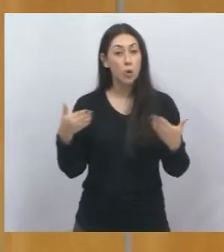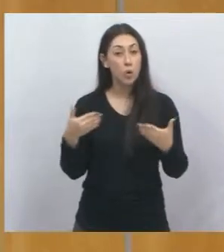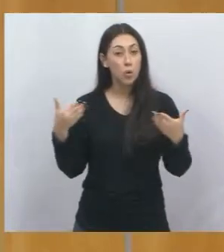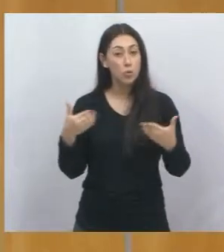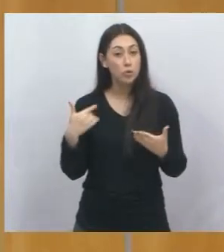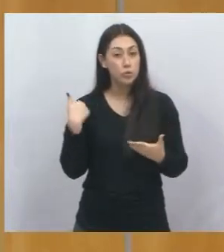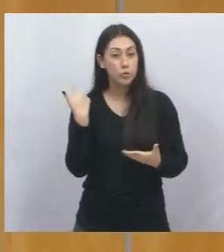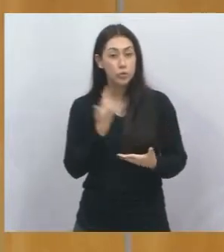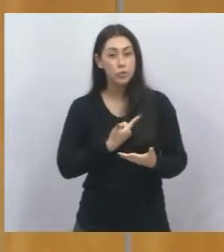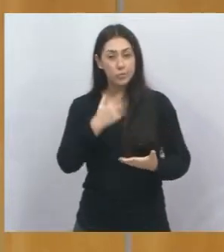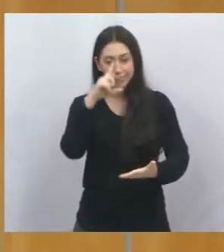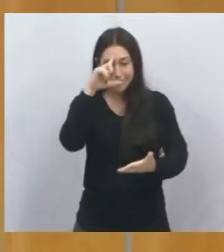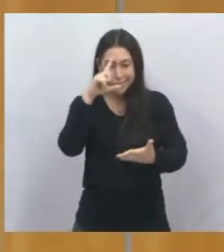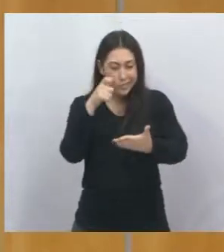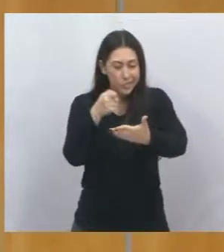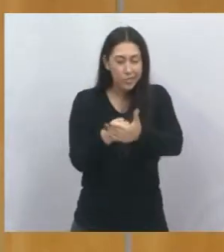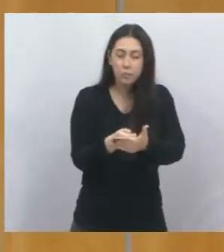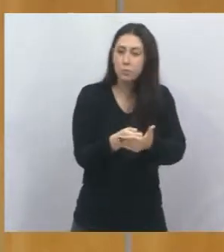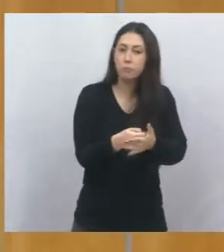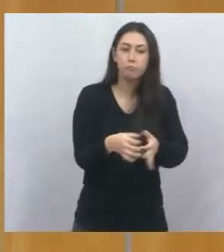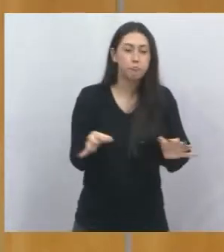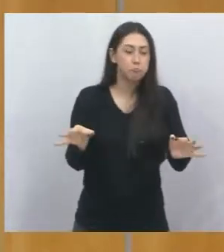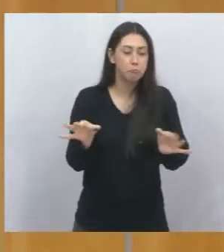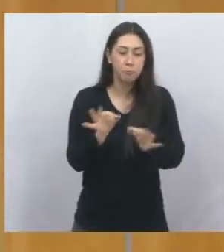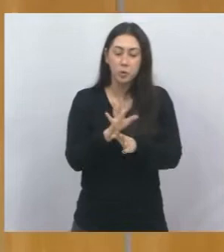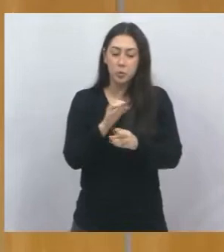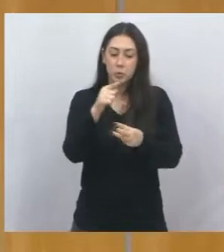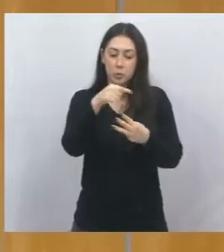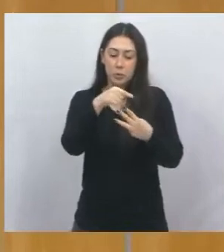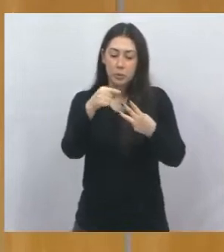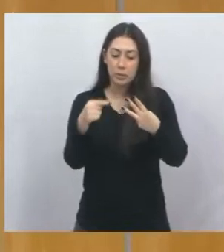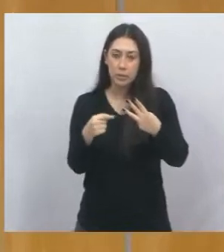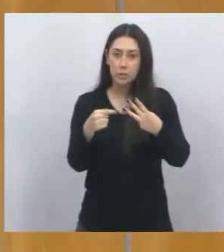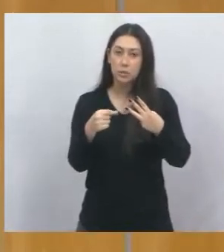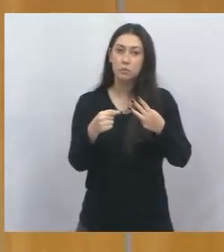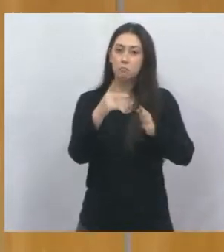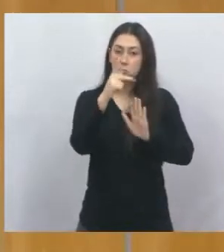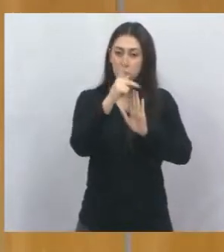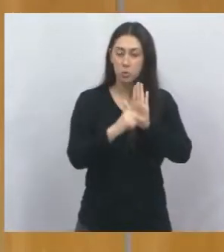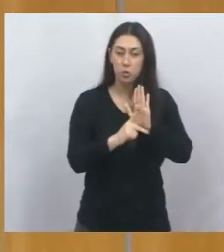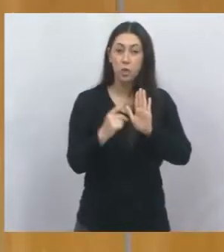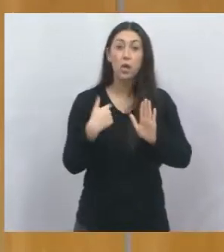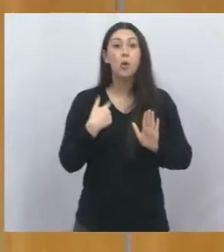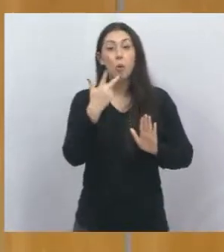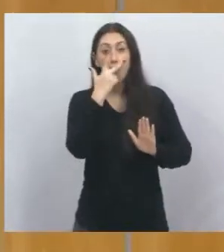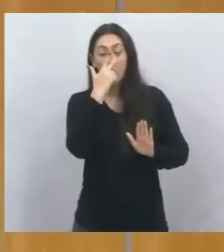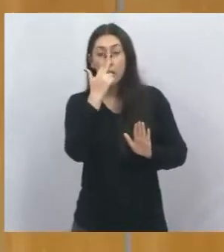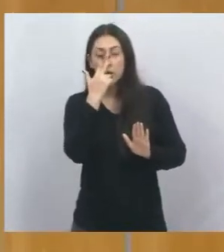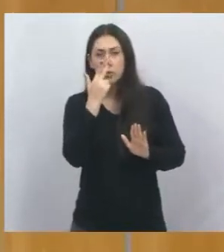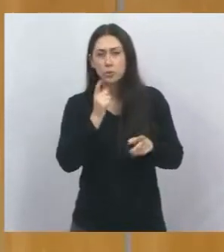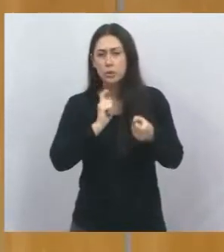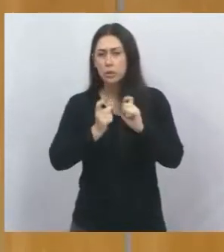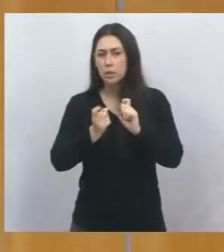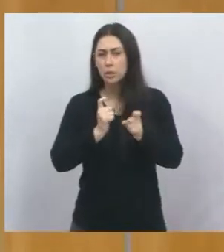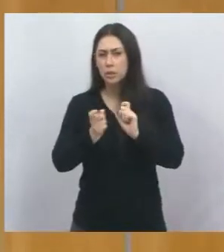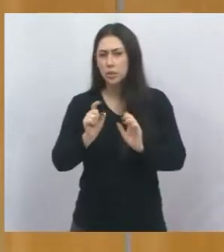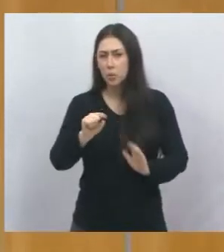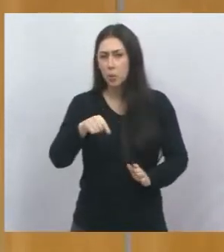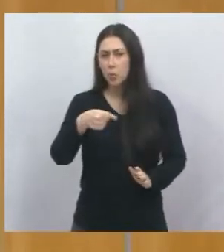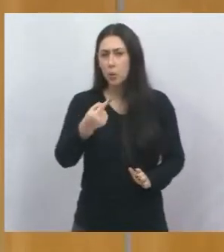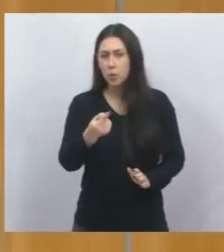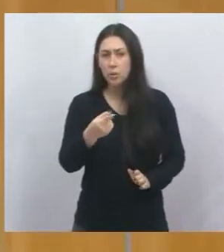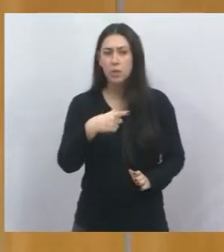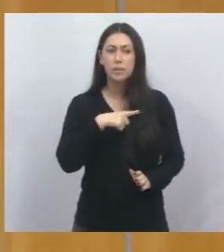no encerramento desses 3 projetos discutidos. Acredito que na próxima sessão teremos